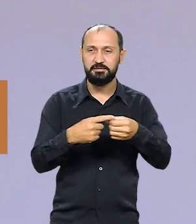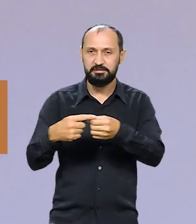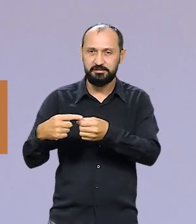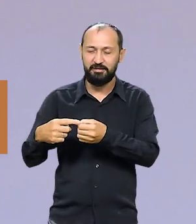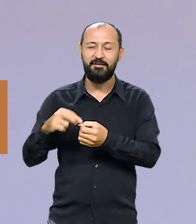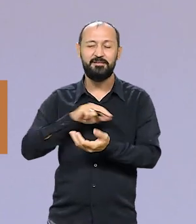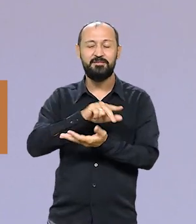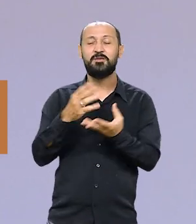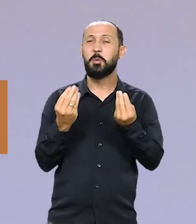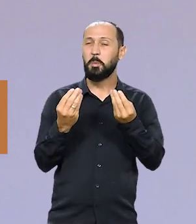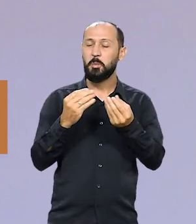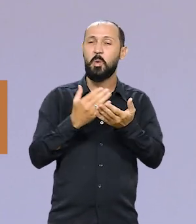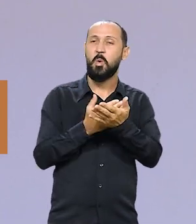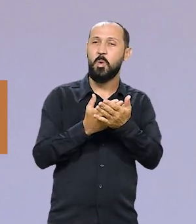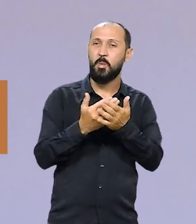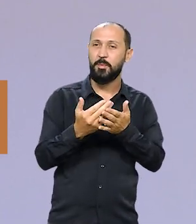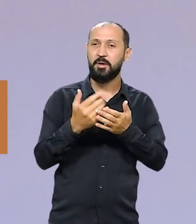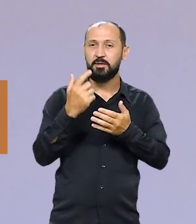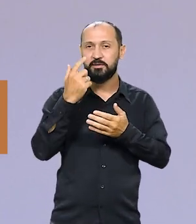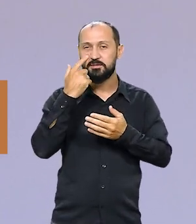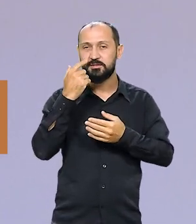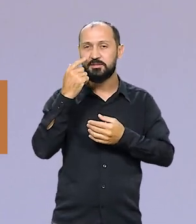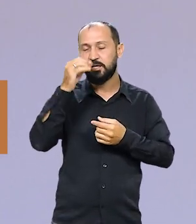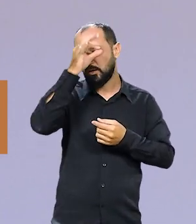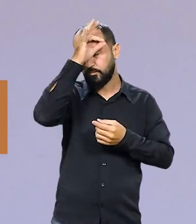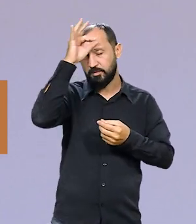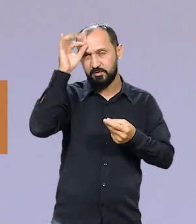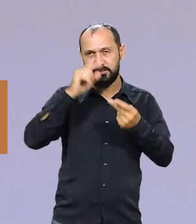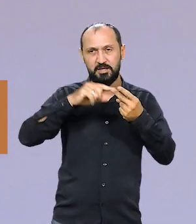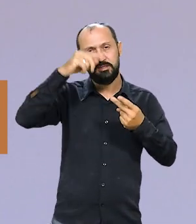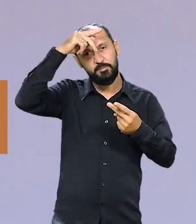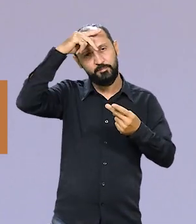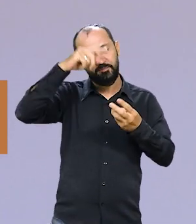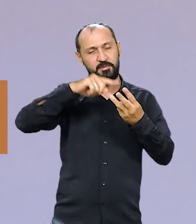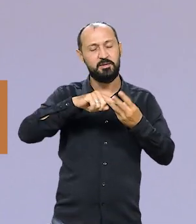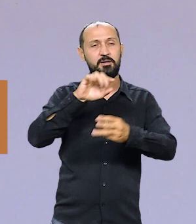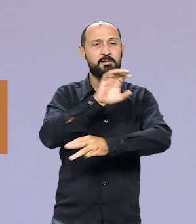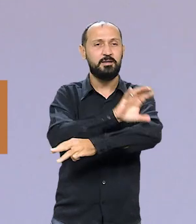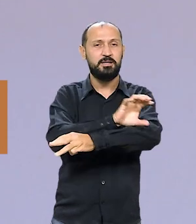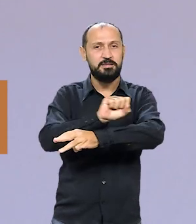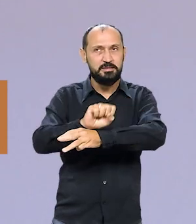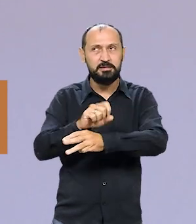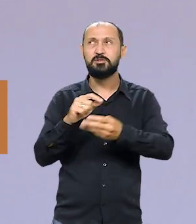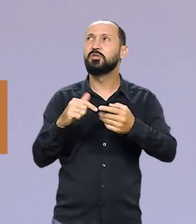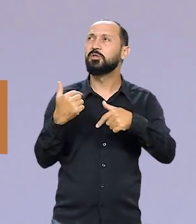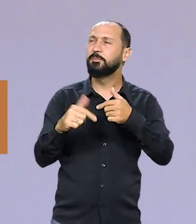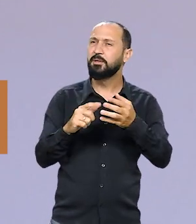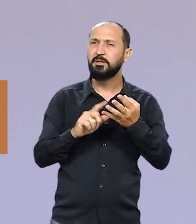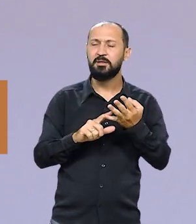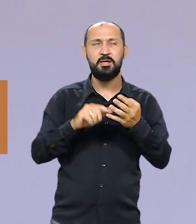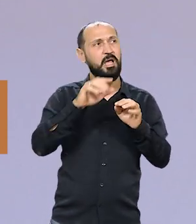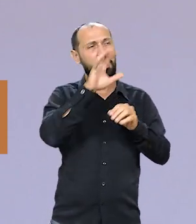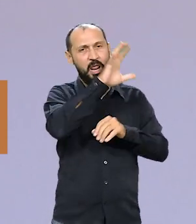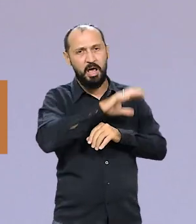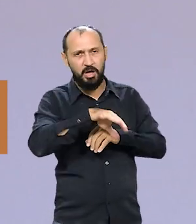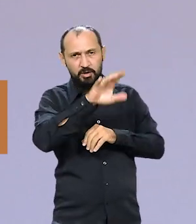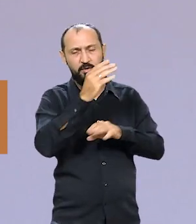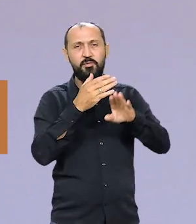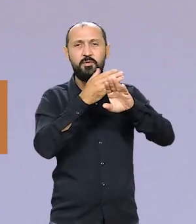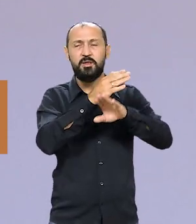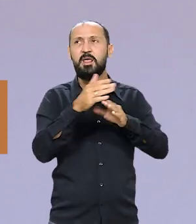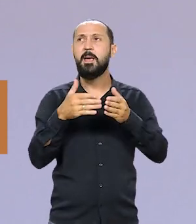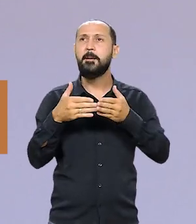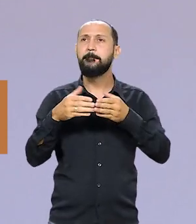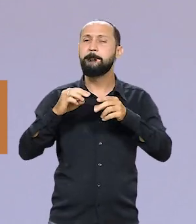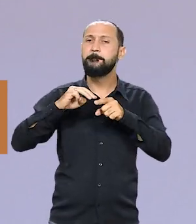comarcas, as cidades foram muitas. Eu comecei Inocência, Paranaíba, Cacilândia eu também cheguei a trabalhar, toda aquela região,